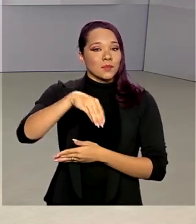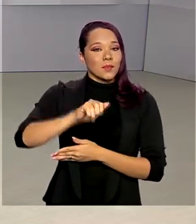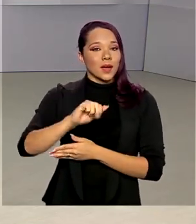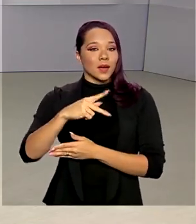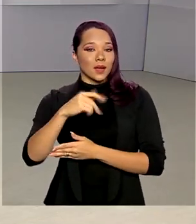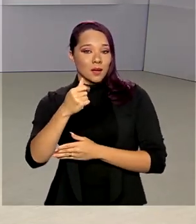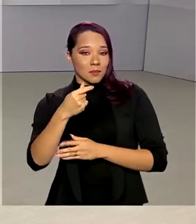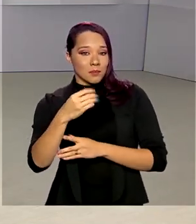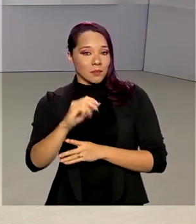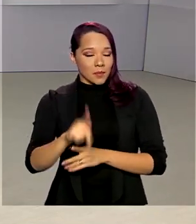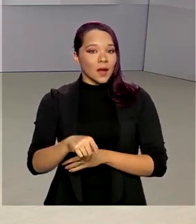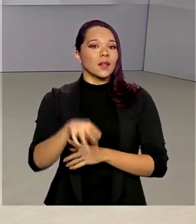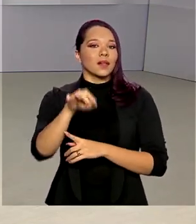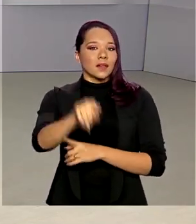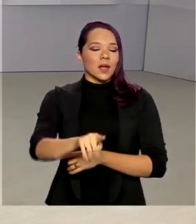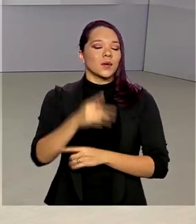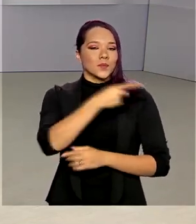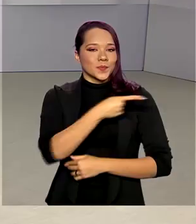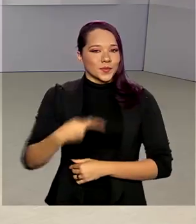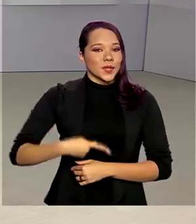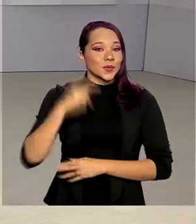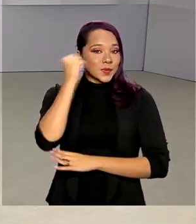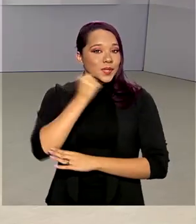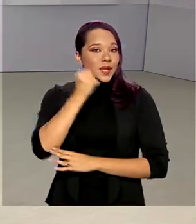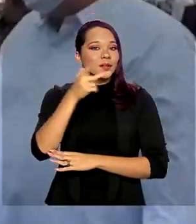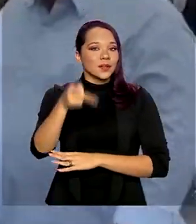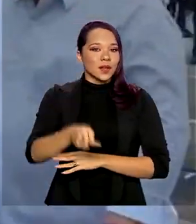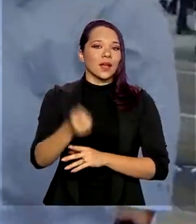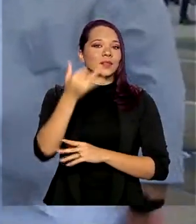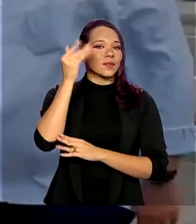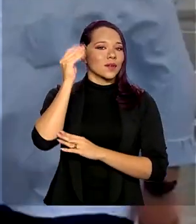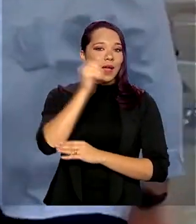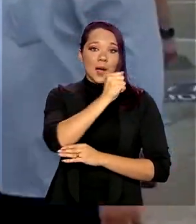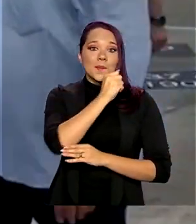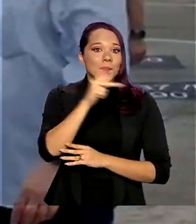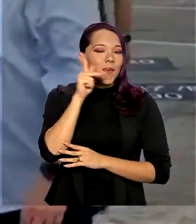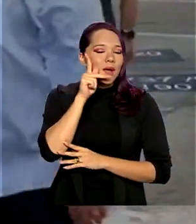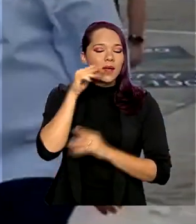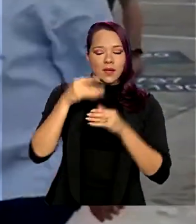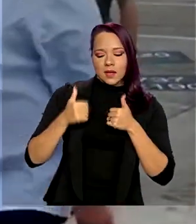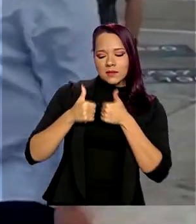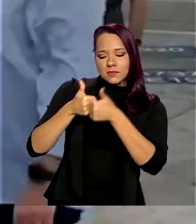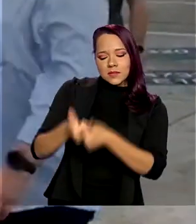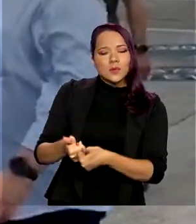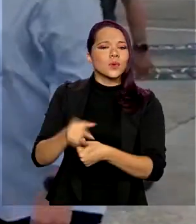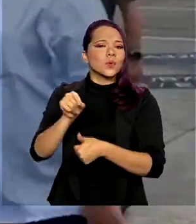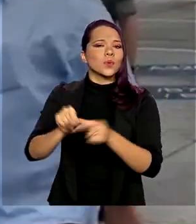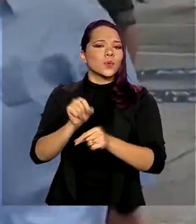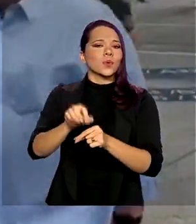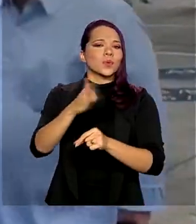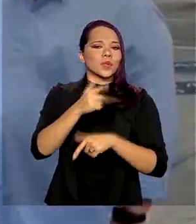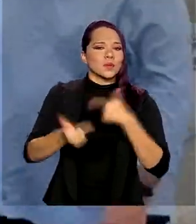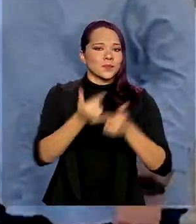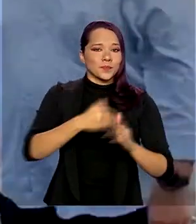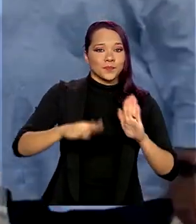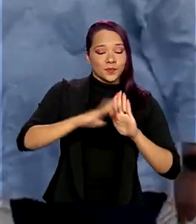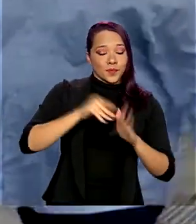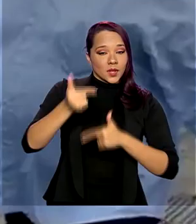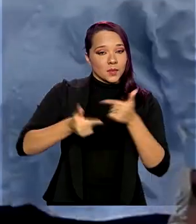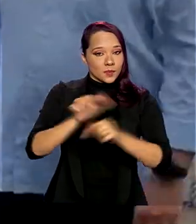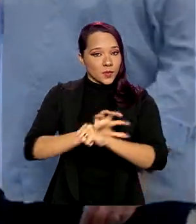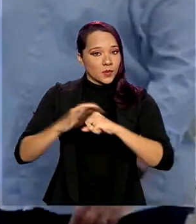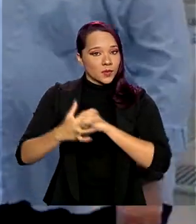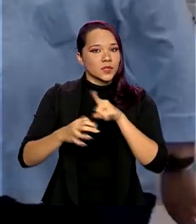o presidente do Senado, Davi Alcolumbre. Na capital do Amapá, o ministro acompanhou as ações das Forças Armadas na Operação